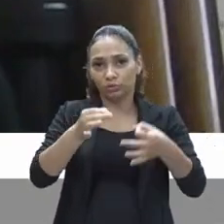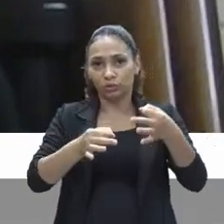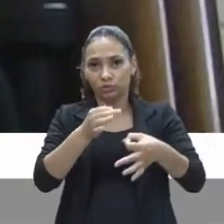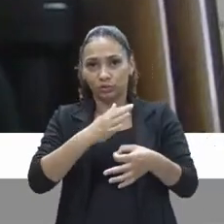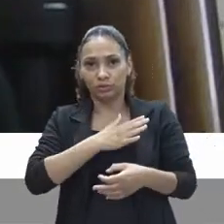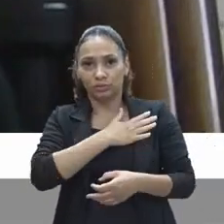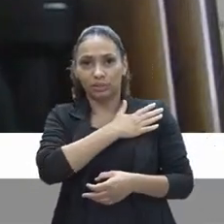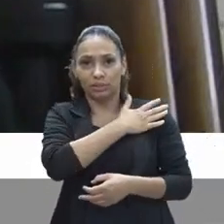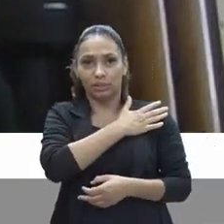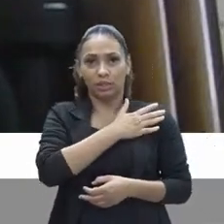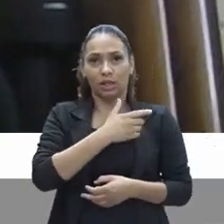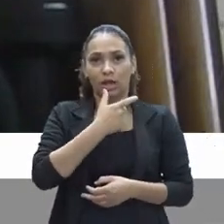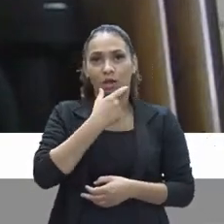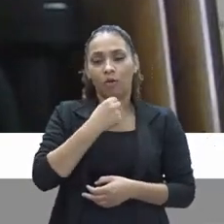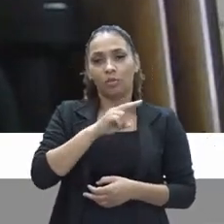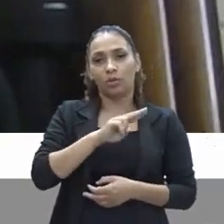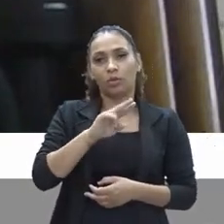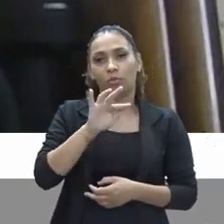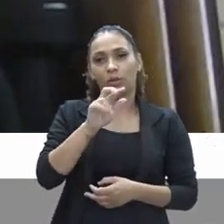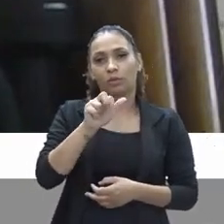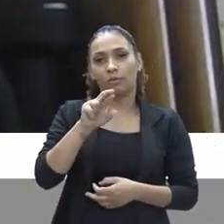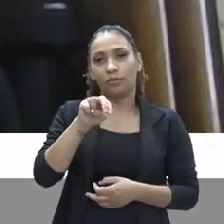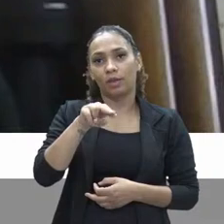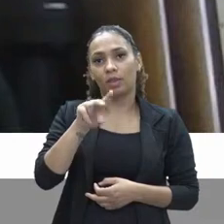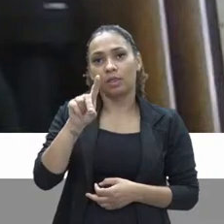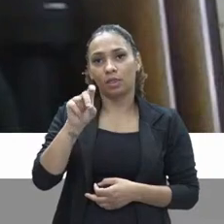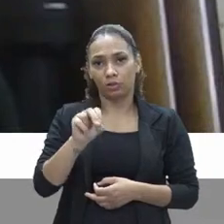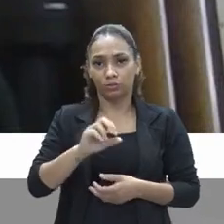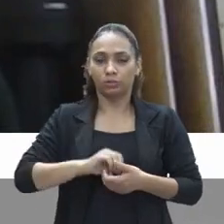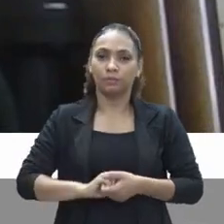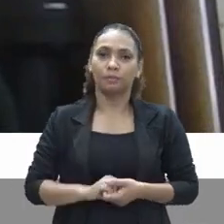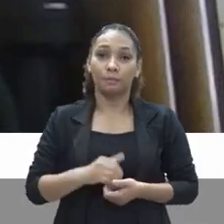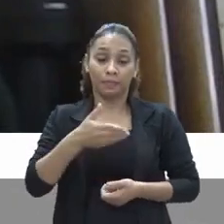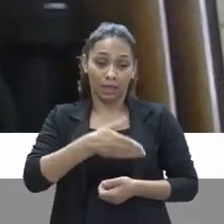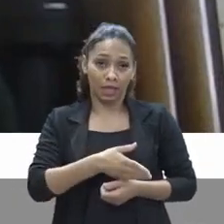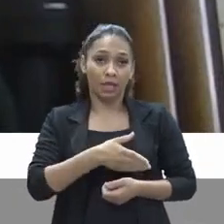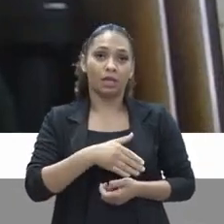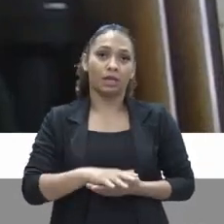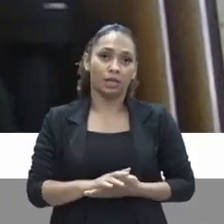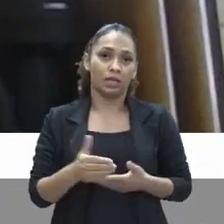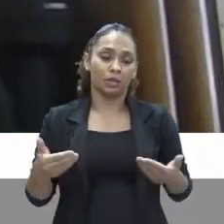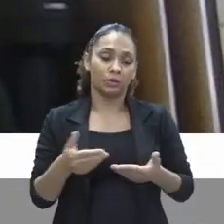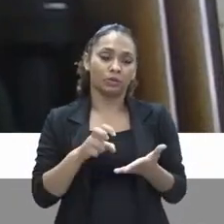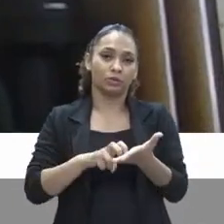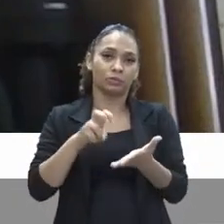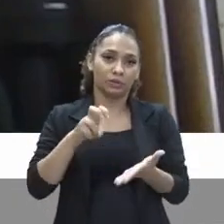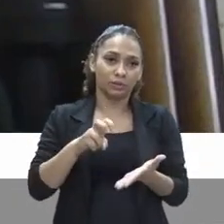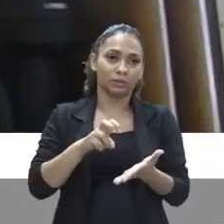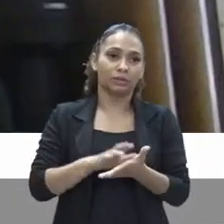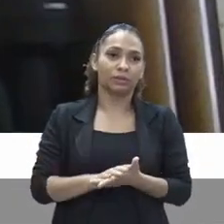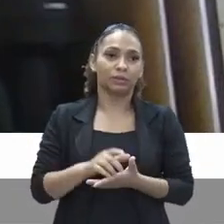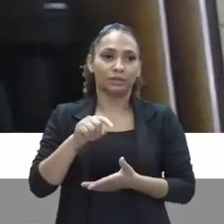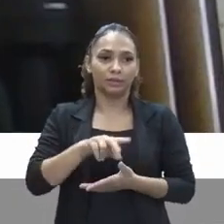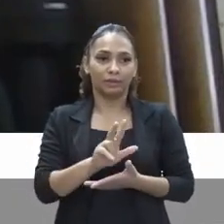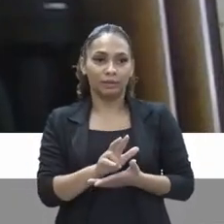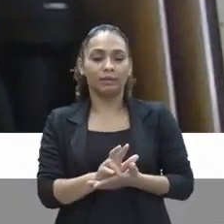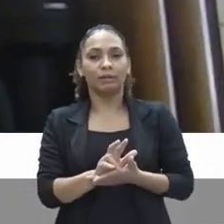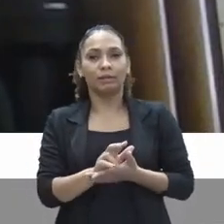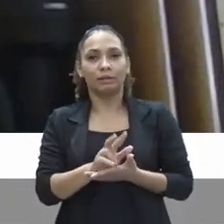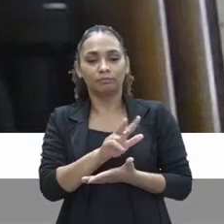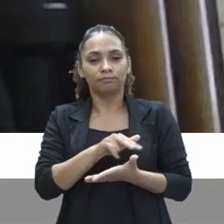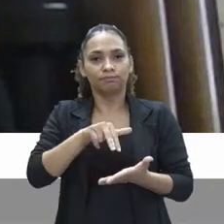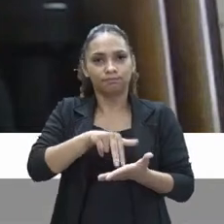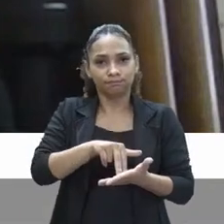Fernando Pessoa, da Silveira Melo. Doutor Fernando Pessoa, hoje pela manhã, ele defendeu a tese na